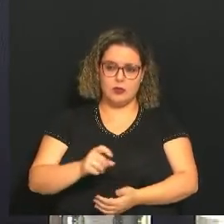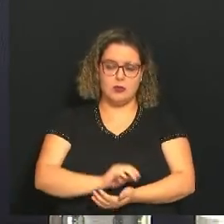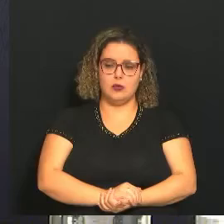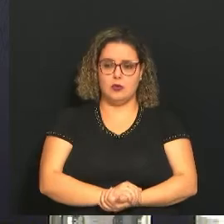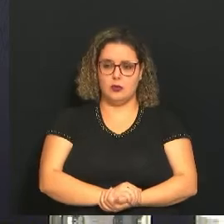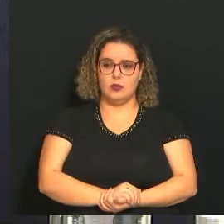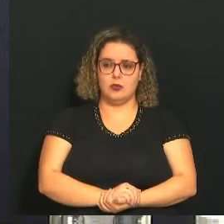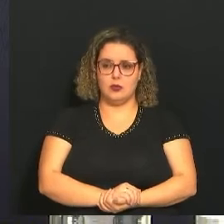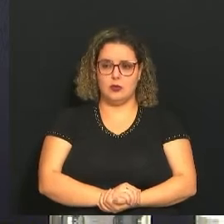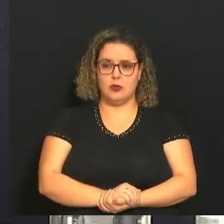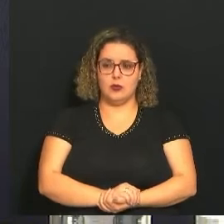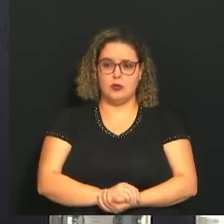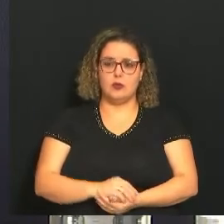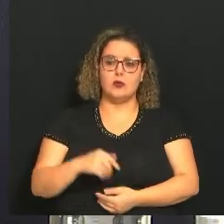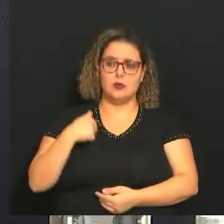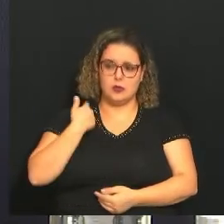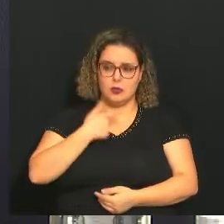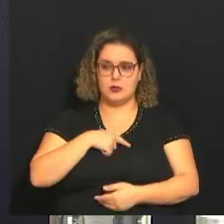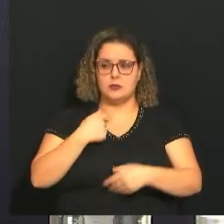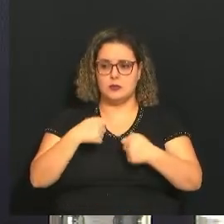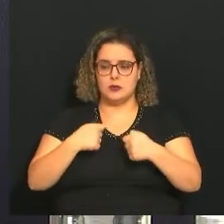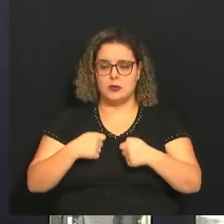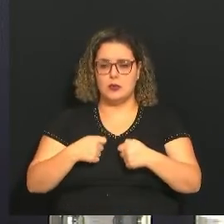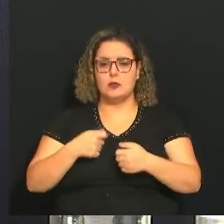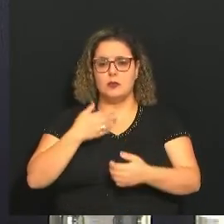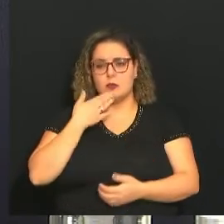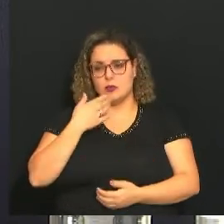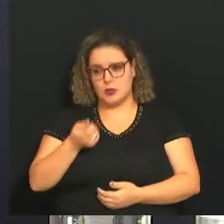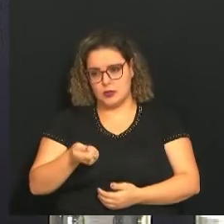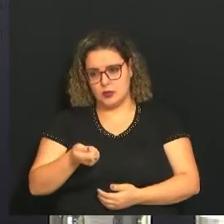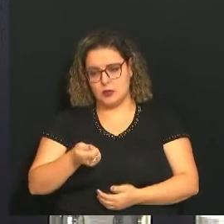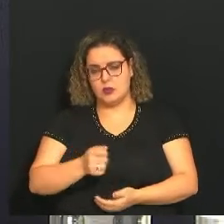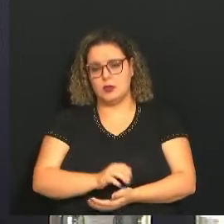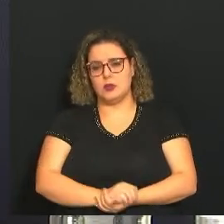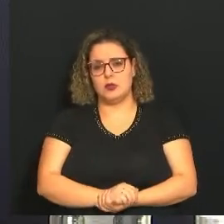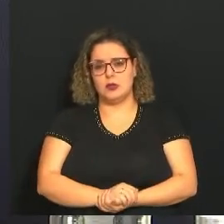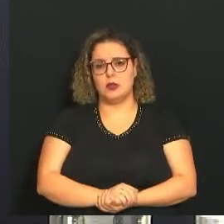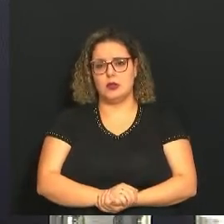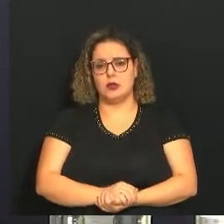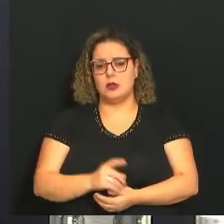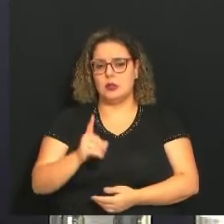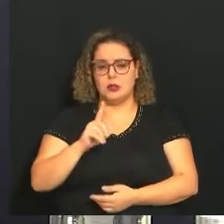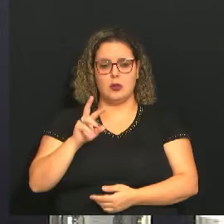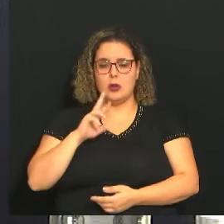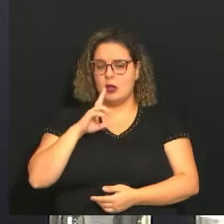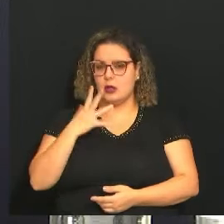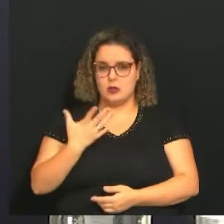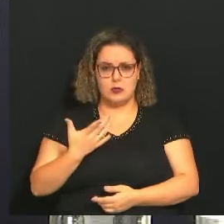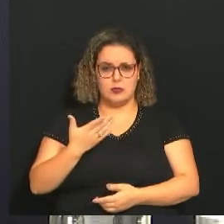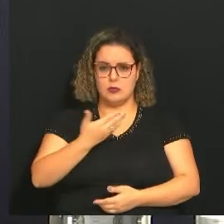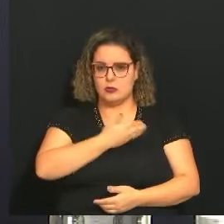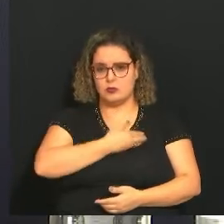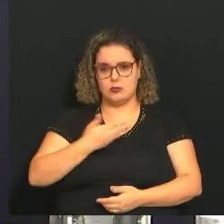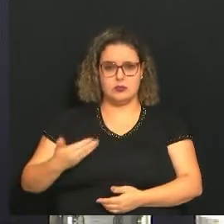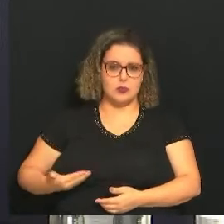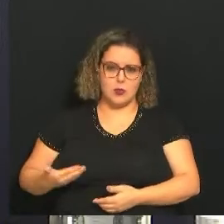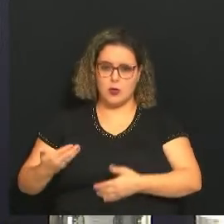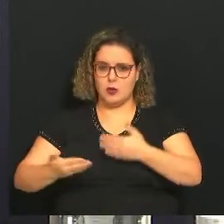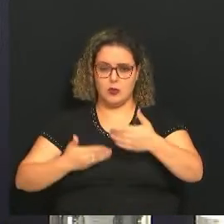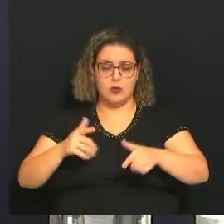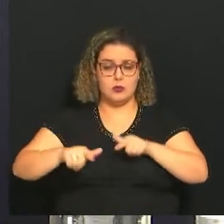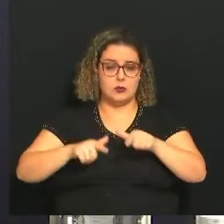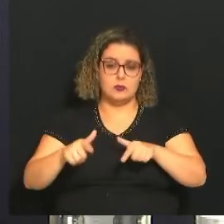nós sempre somos contrários às horas extras, porque a gente sabe que as horas extras não resolvem o problema do do servidor ou do trabalhador comum. O